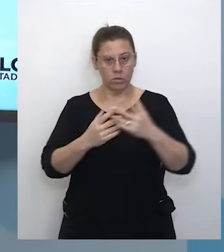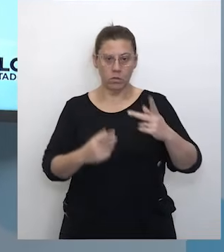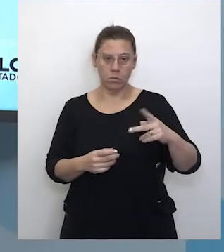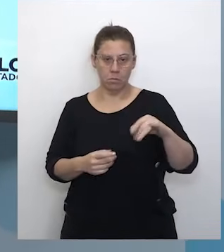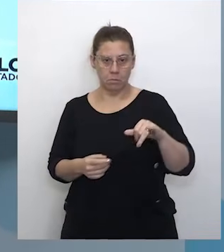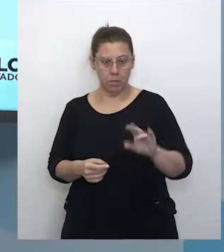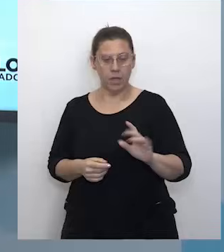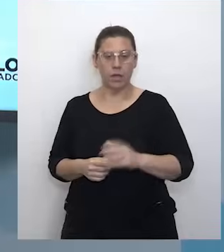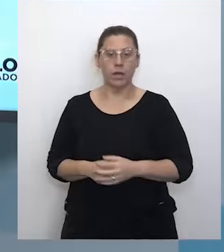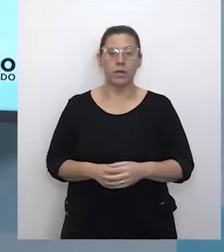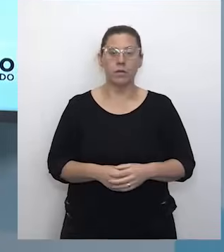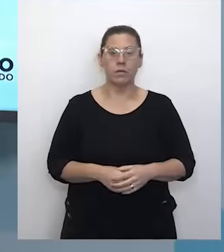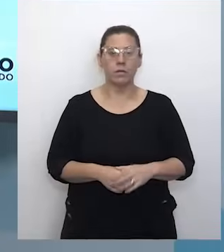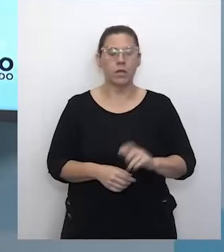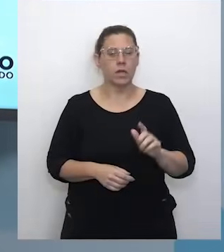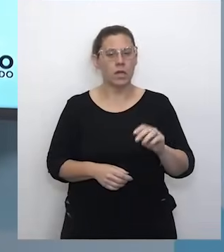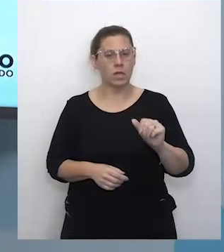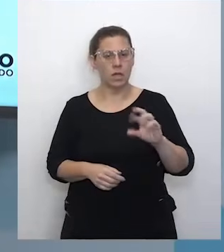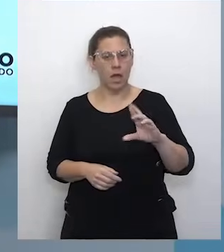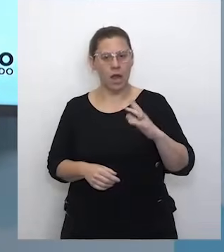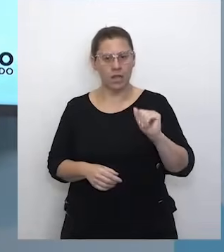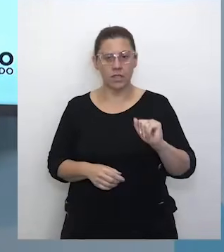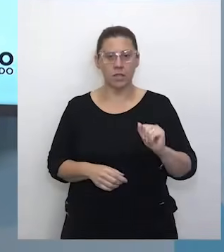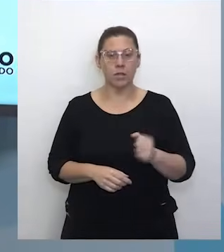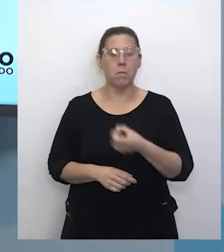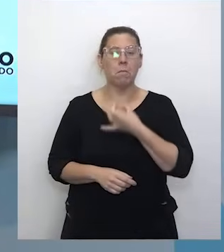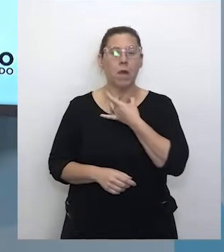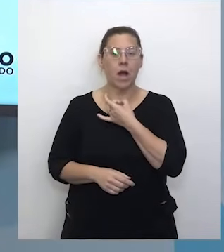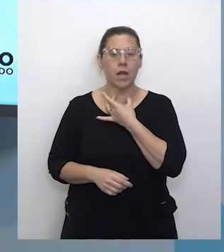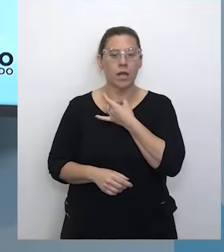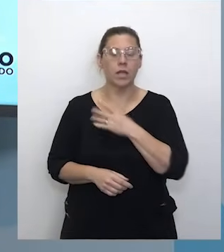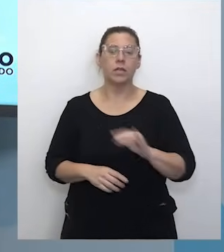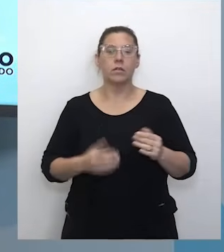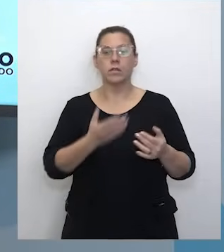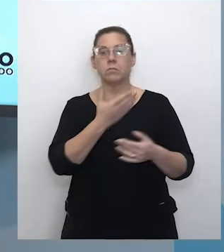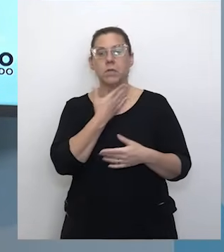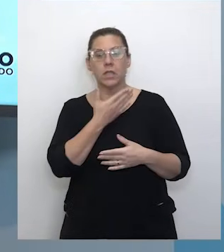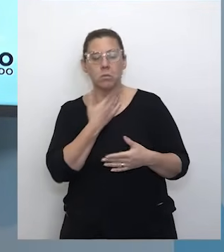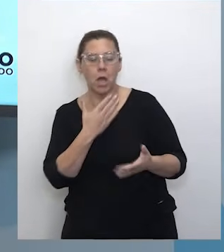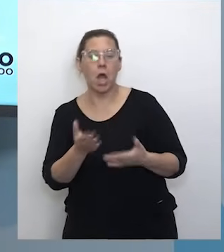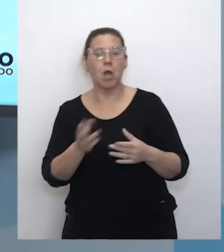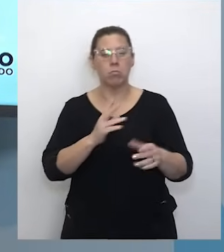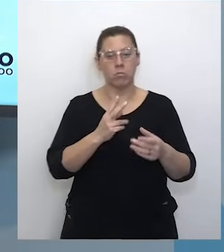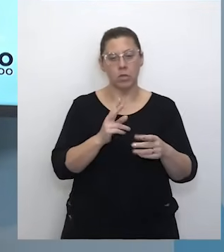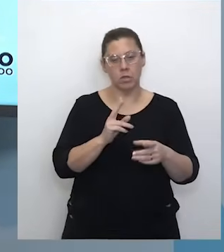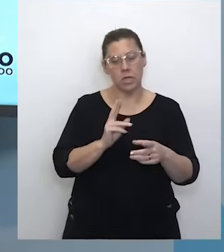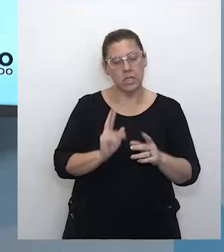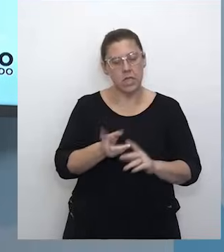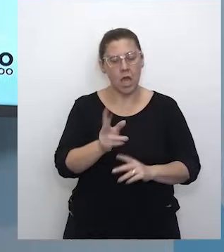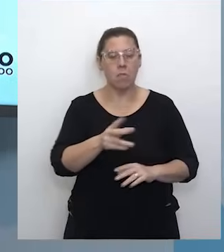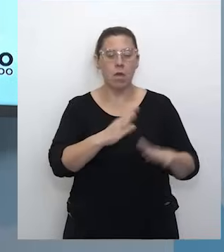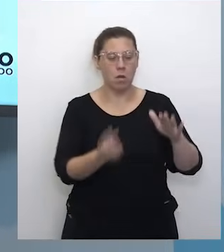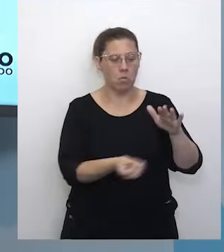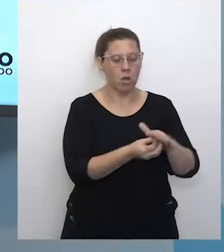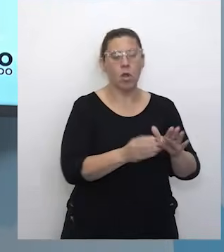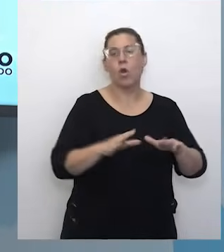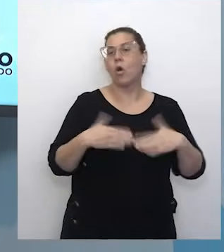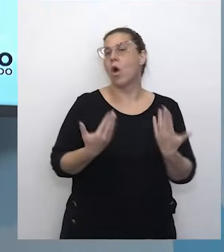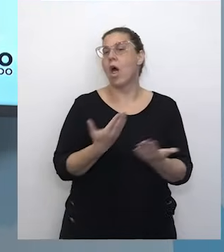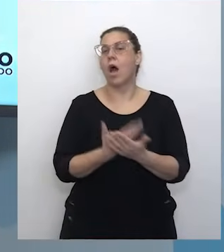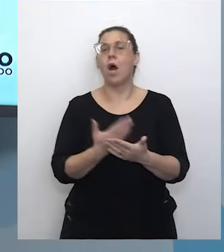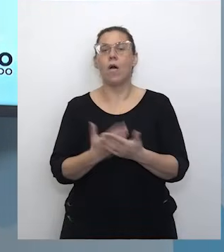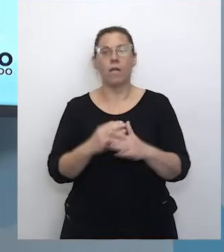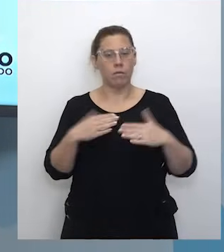de Andrade, lá de Garça, na DE de Marília. A gente tem conversado aqui sobre os repositórios, ele ficou assim, professor, e agora? Que aula que você vai